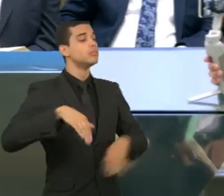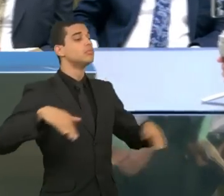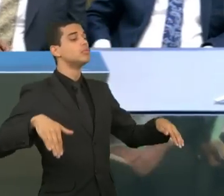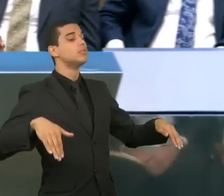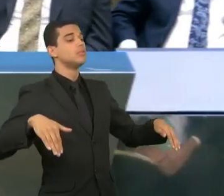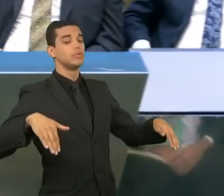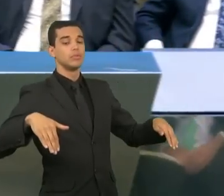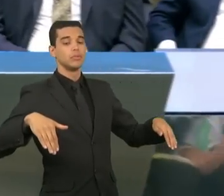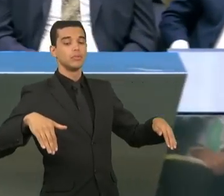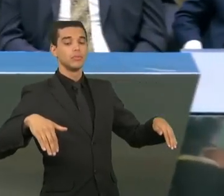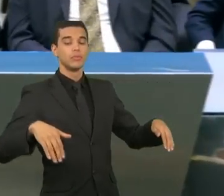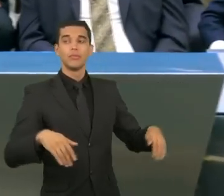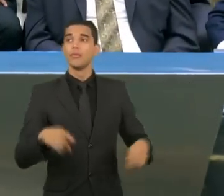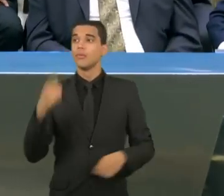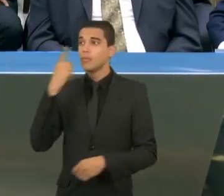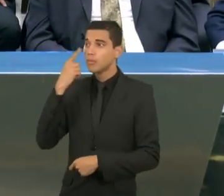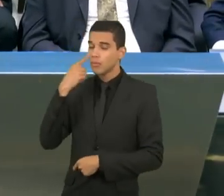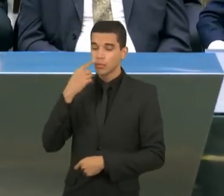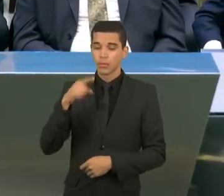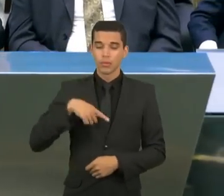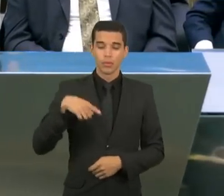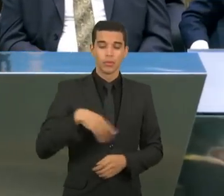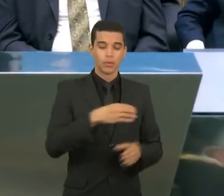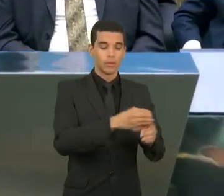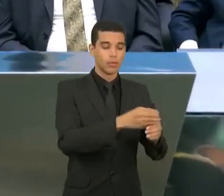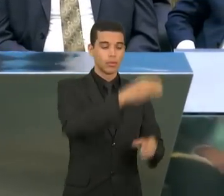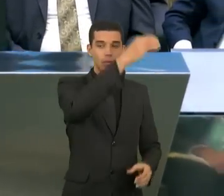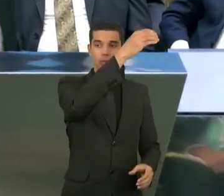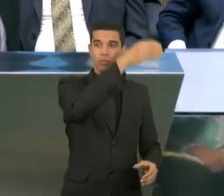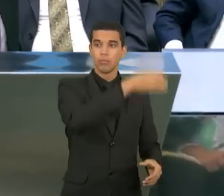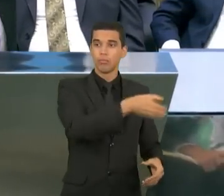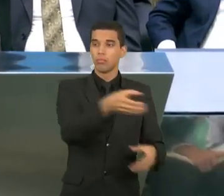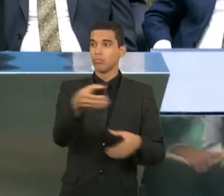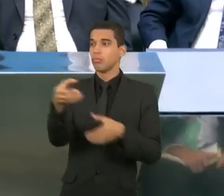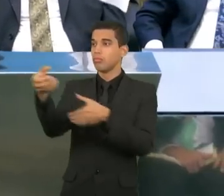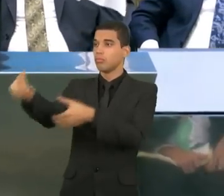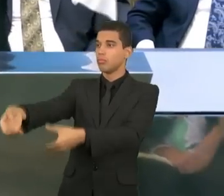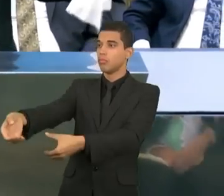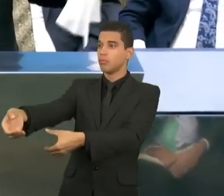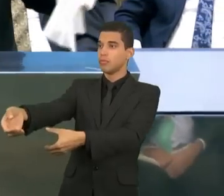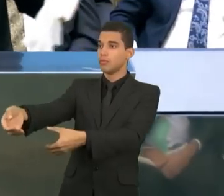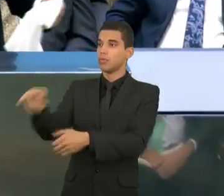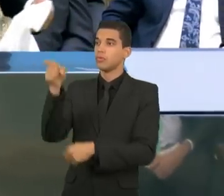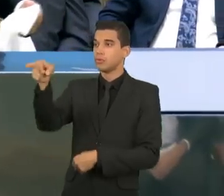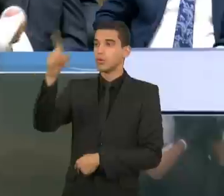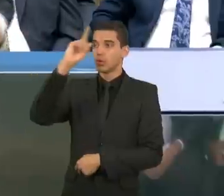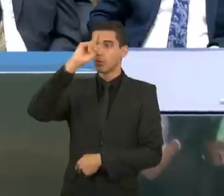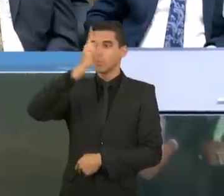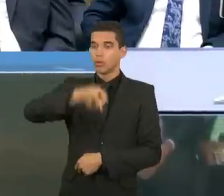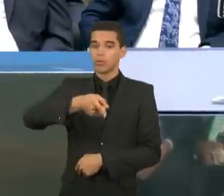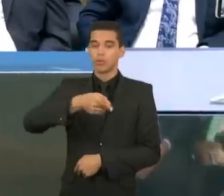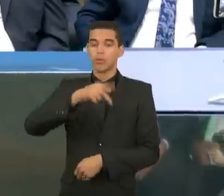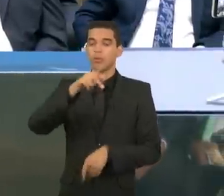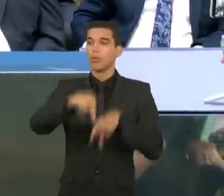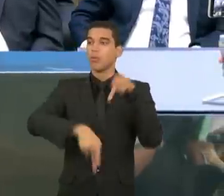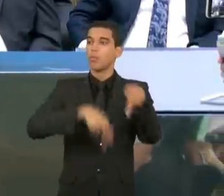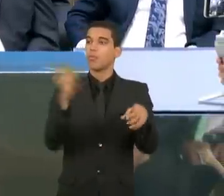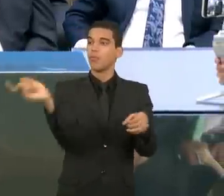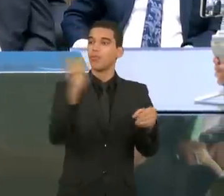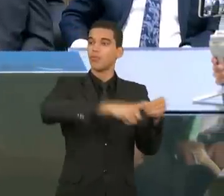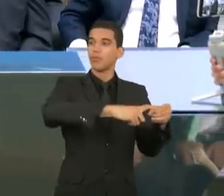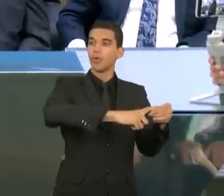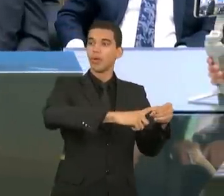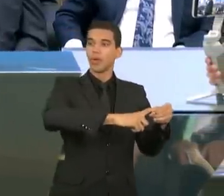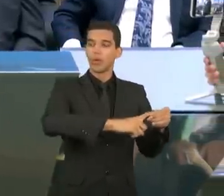está uma ordem para o senhor devolver os judeus para a sua terra. Ele disse: ordem de quem?